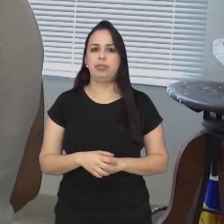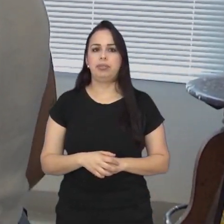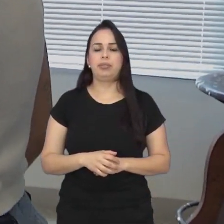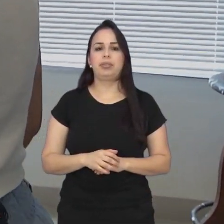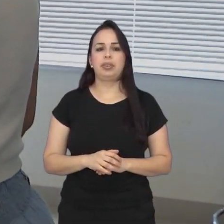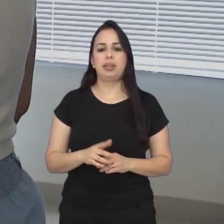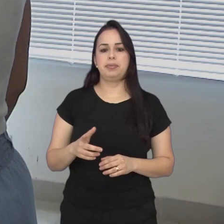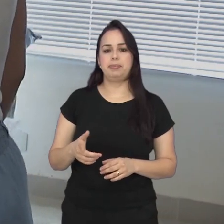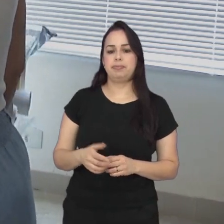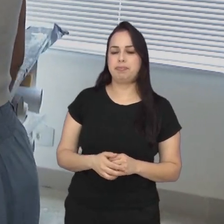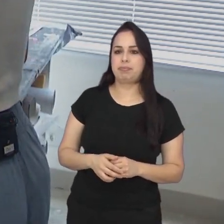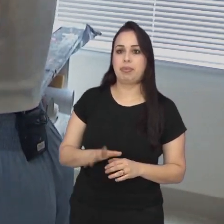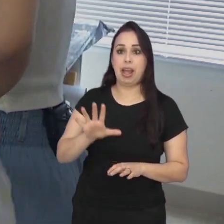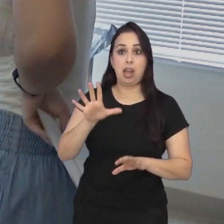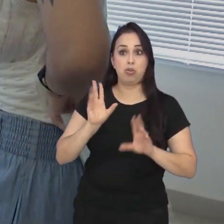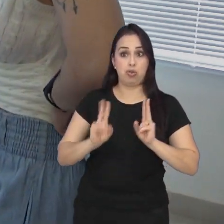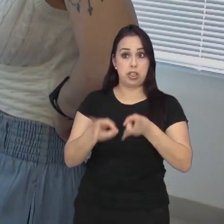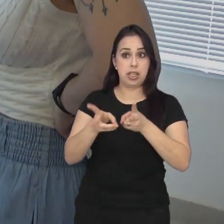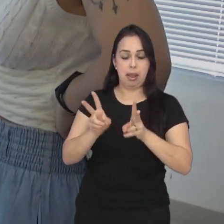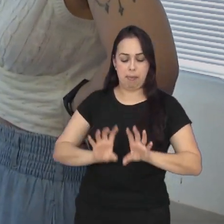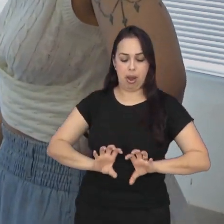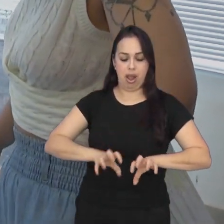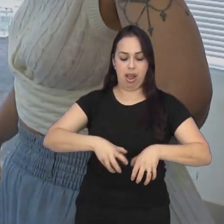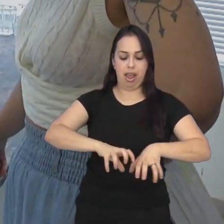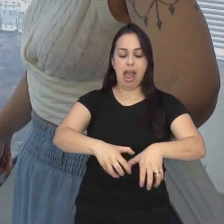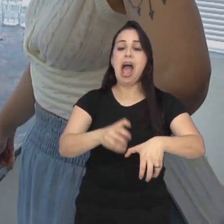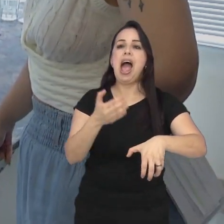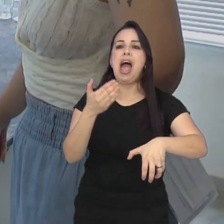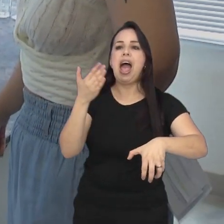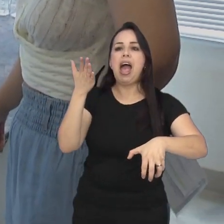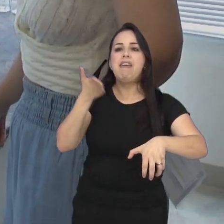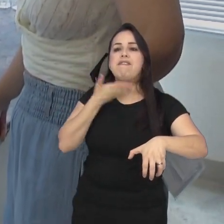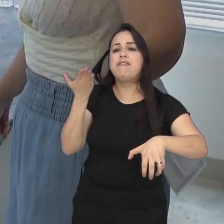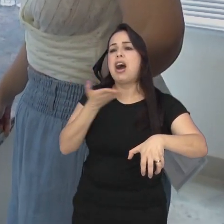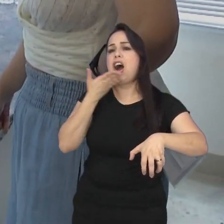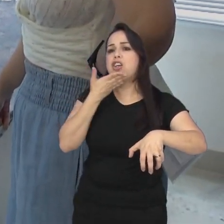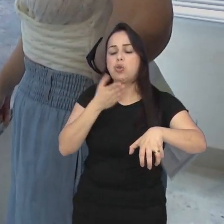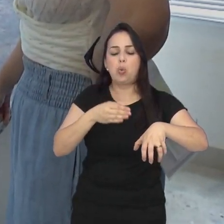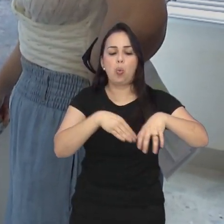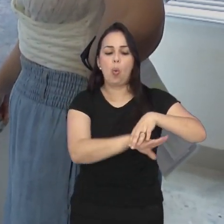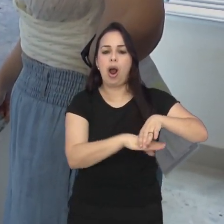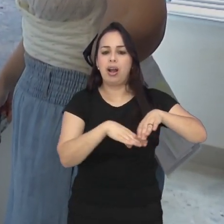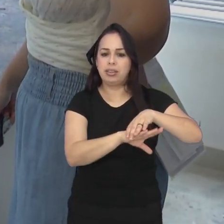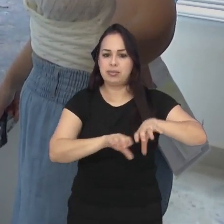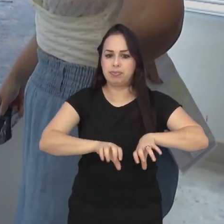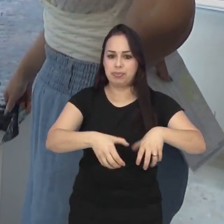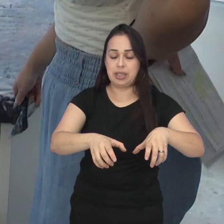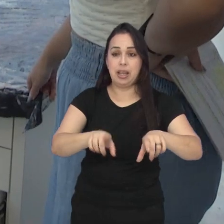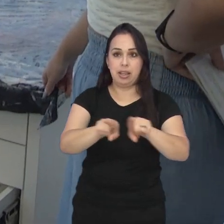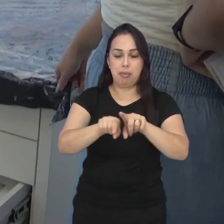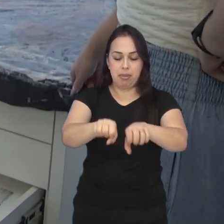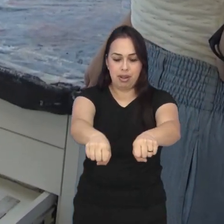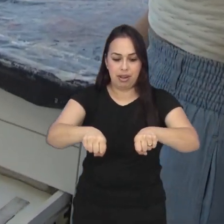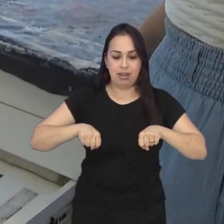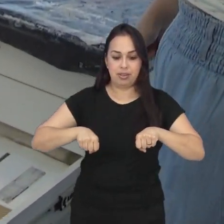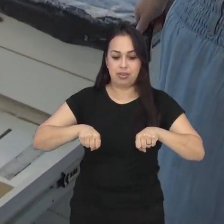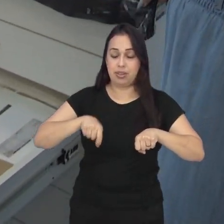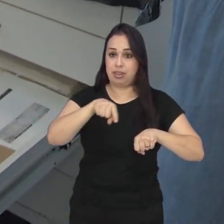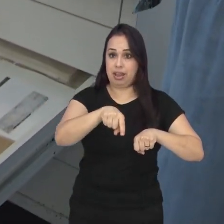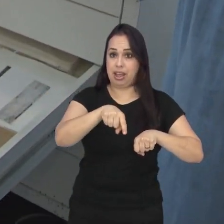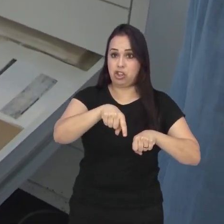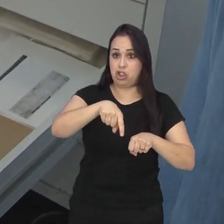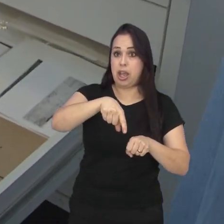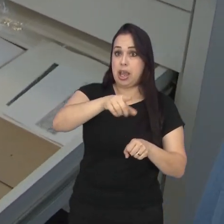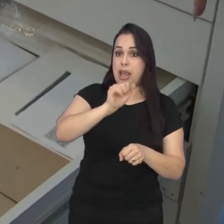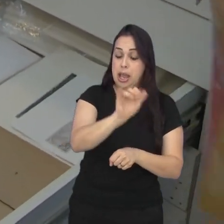parecendo... Bom, as telas eu enrolo, né? Faço de guardar enrolada. E eu tenho aqui essa gaveta com